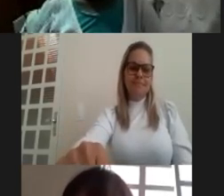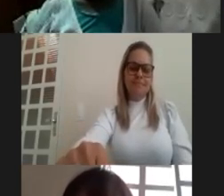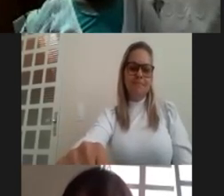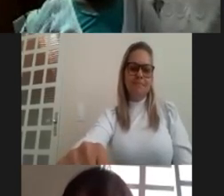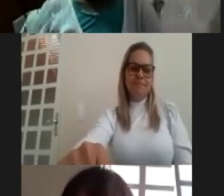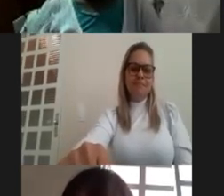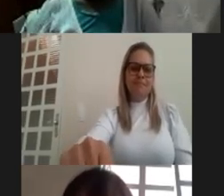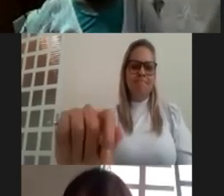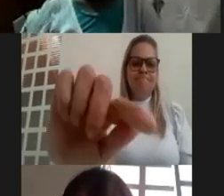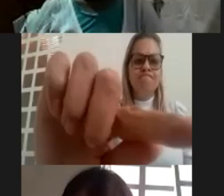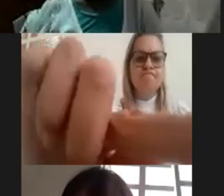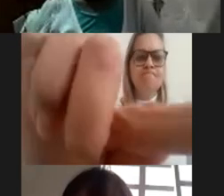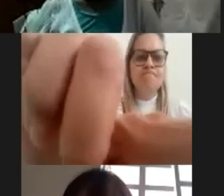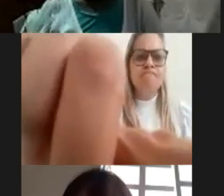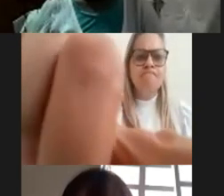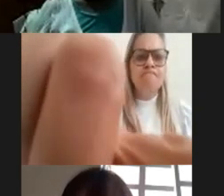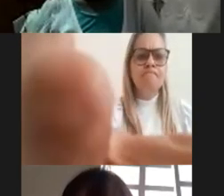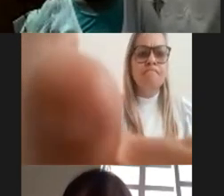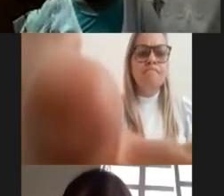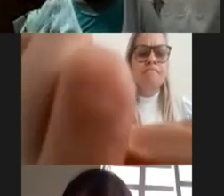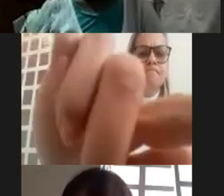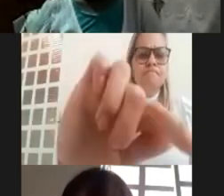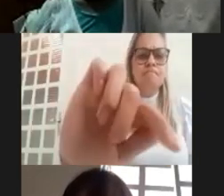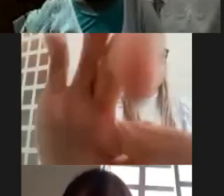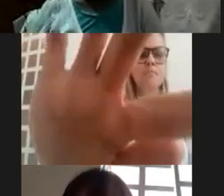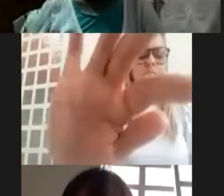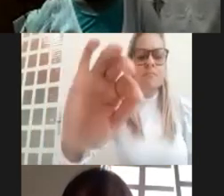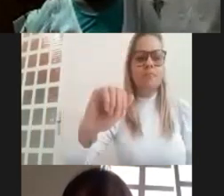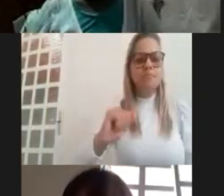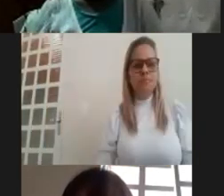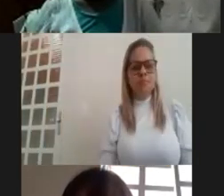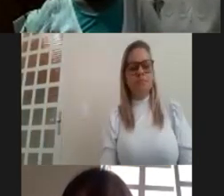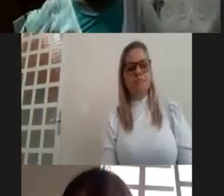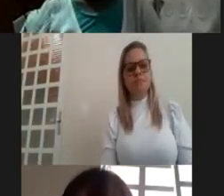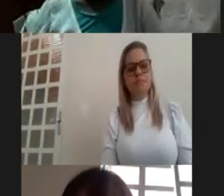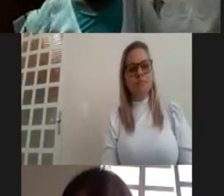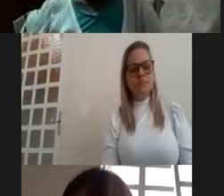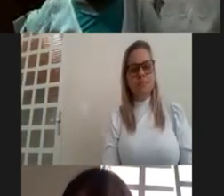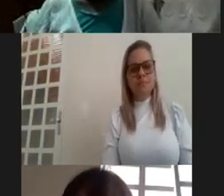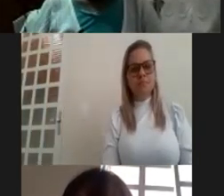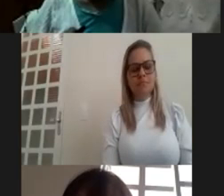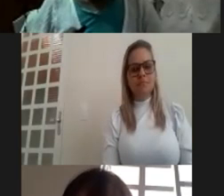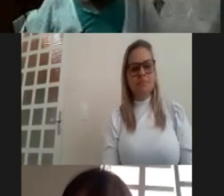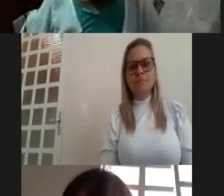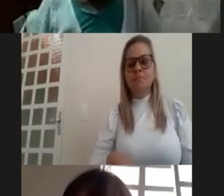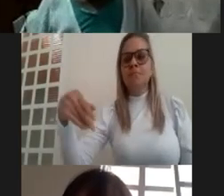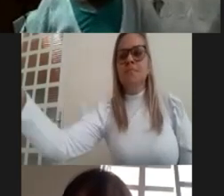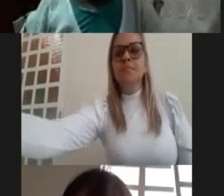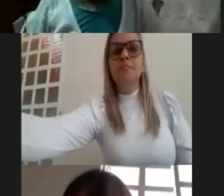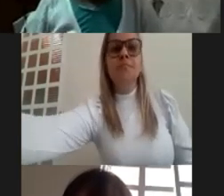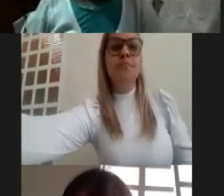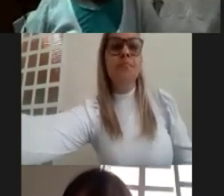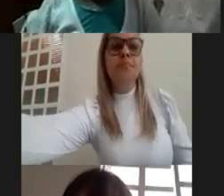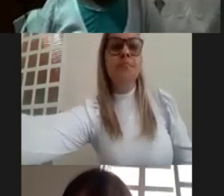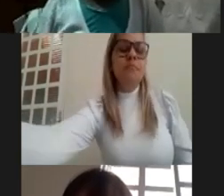eu não tenho como entregar harmonia para o meu cliente. Eu quero melhorar meu cliente, mas eu não estou bem, como que eu vou fazer? Então,